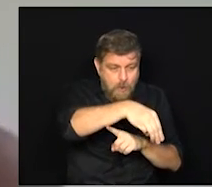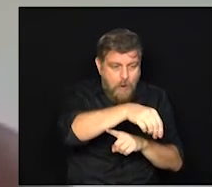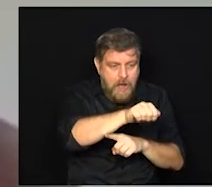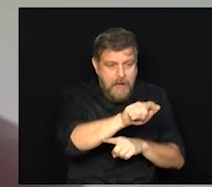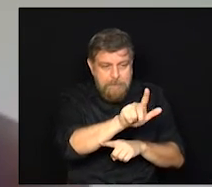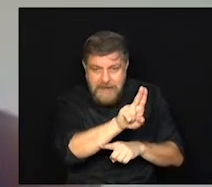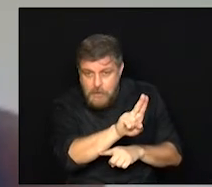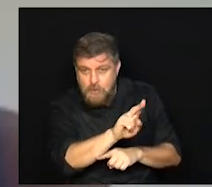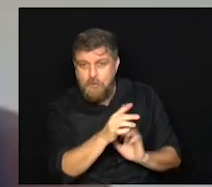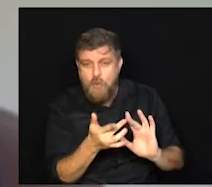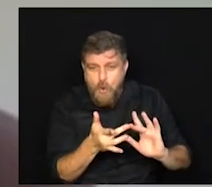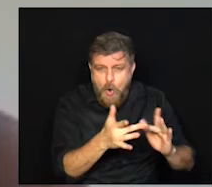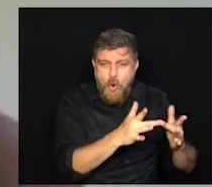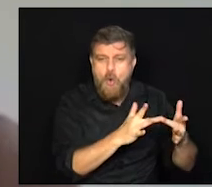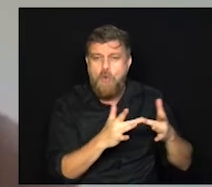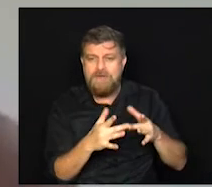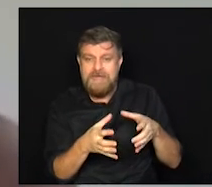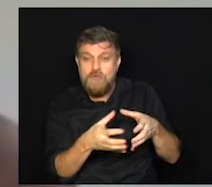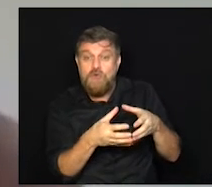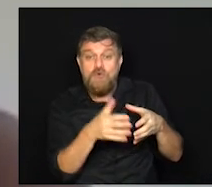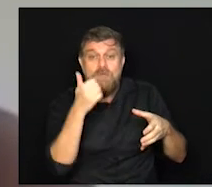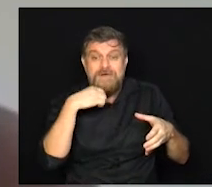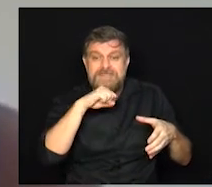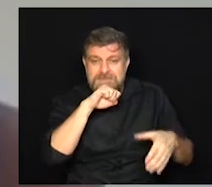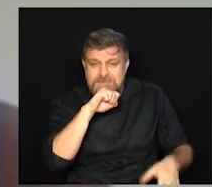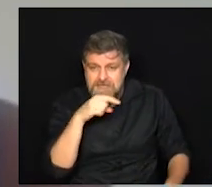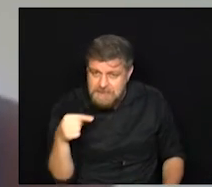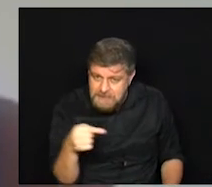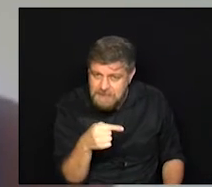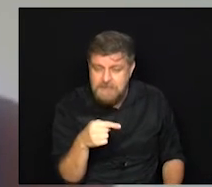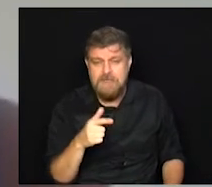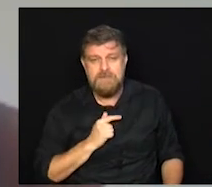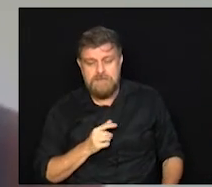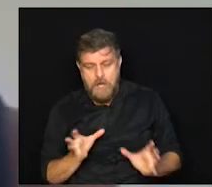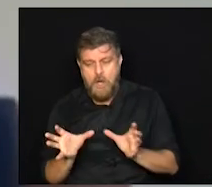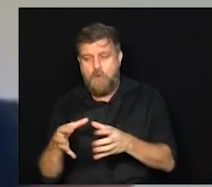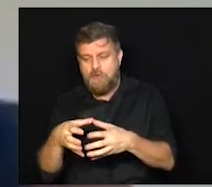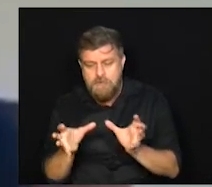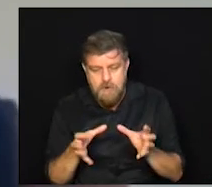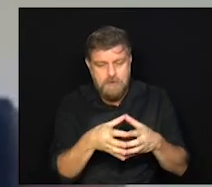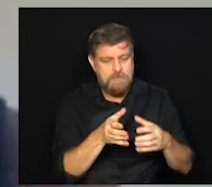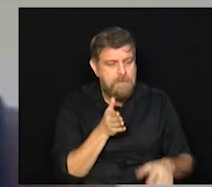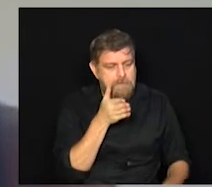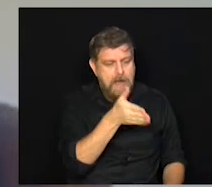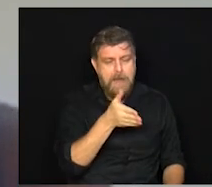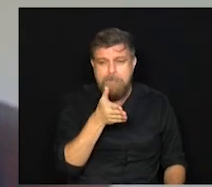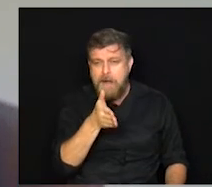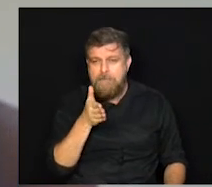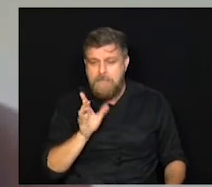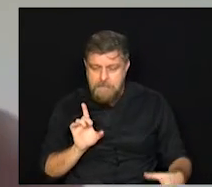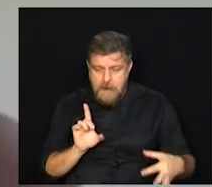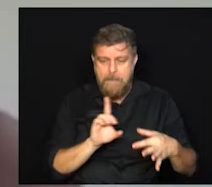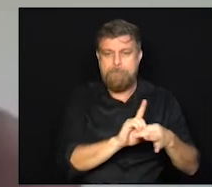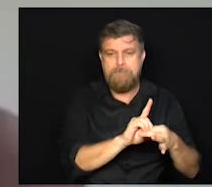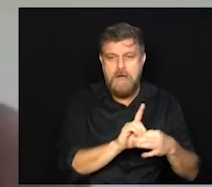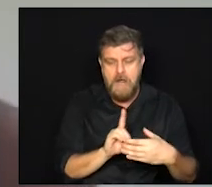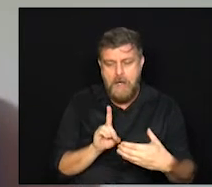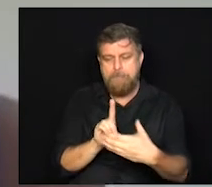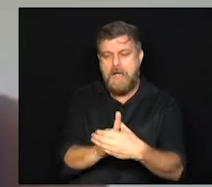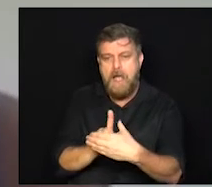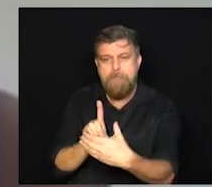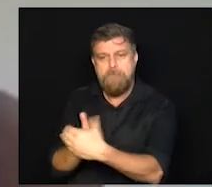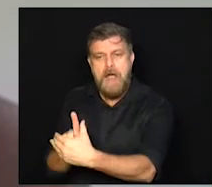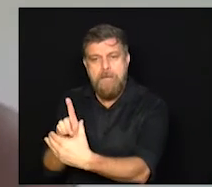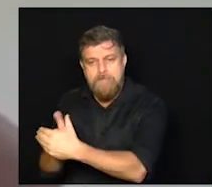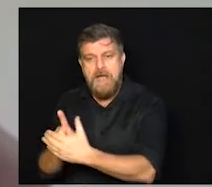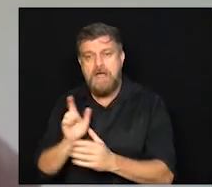entrem em contato com o Remi ou com outros grupos, né? Mas que façam parte de grupos de apoio de mãe,